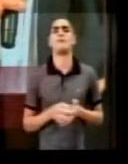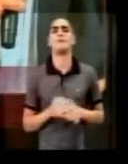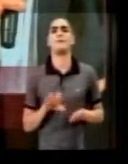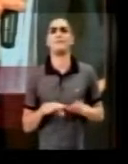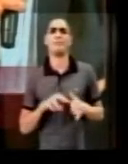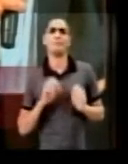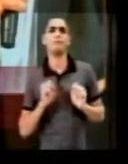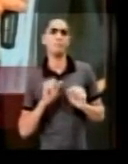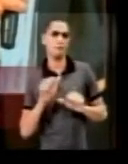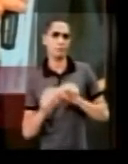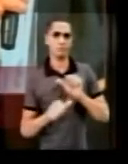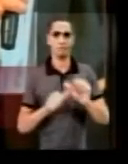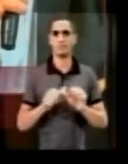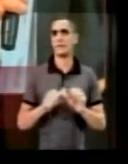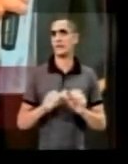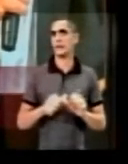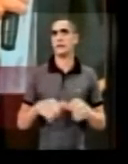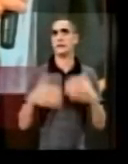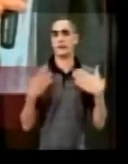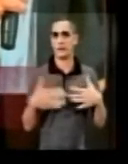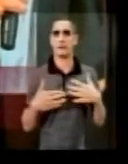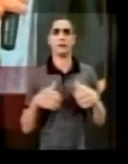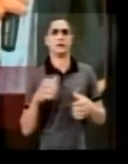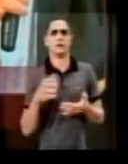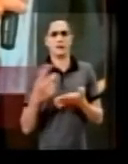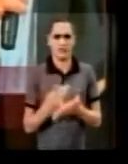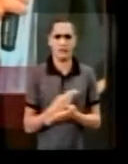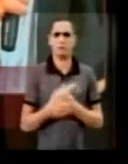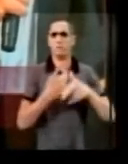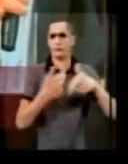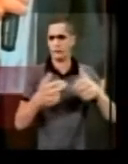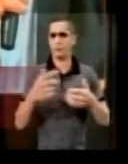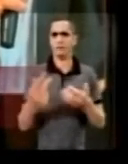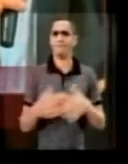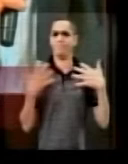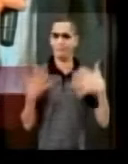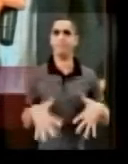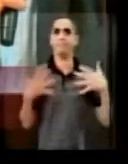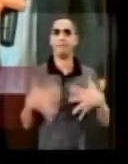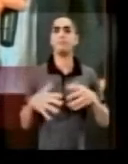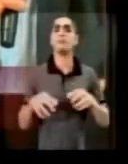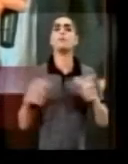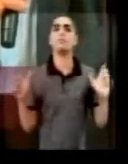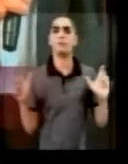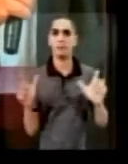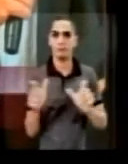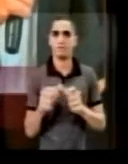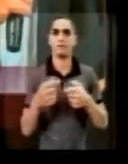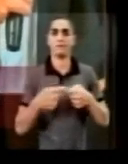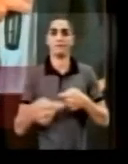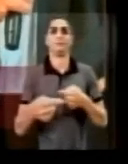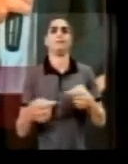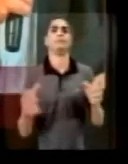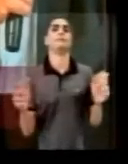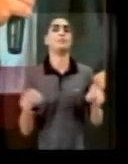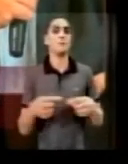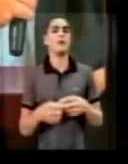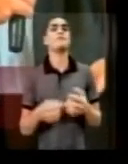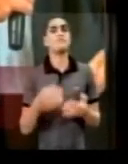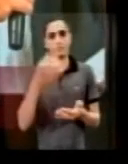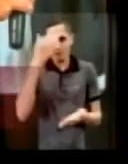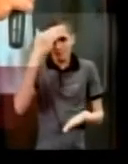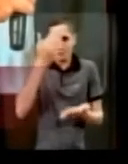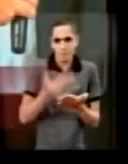uma catástrofe, nós continuaremos a cair ainda essa semana o número de